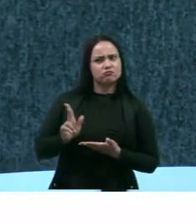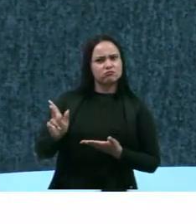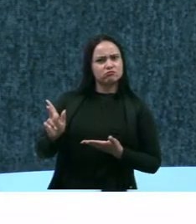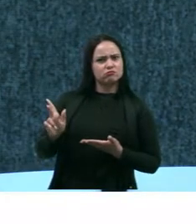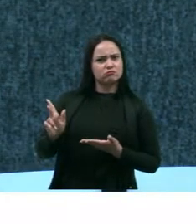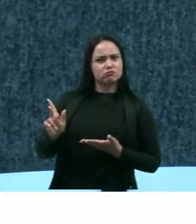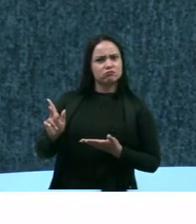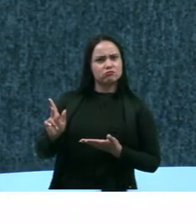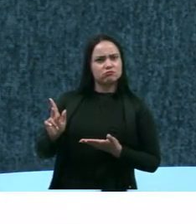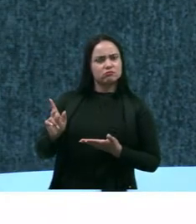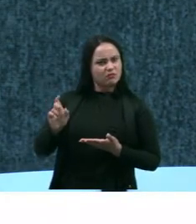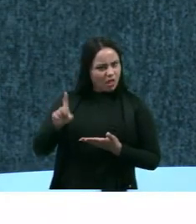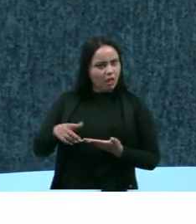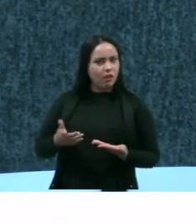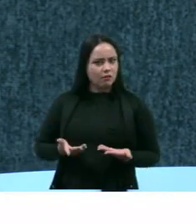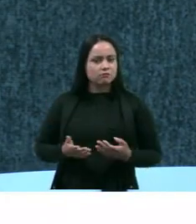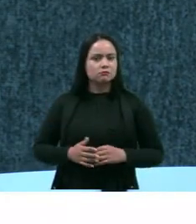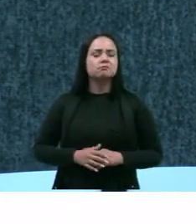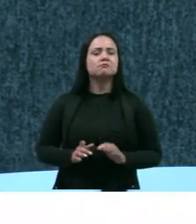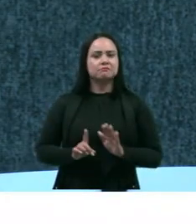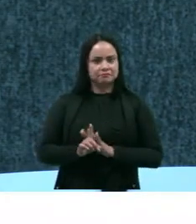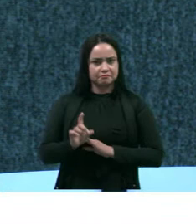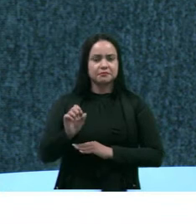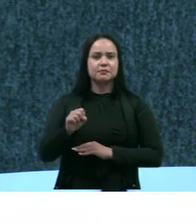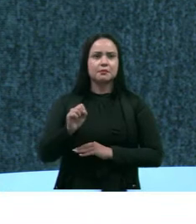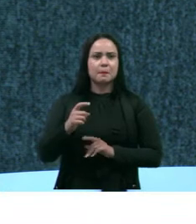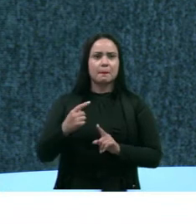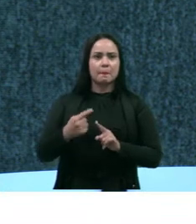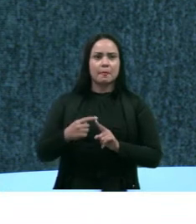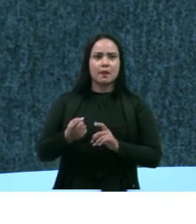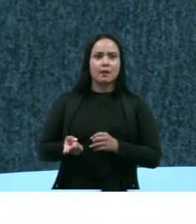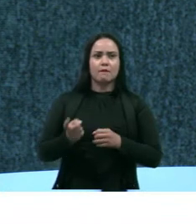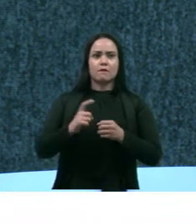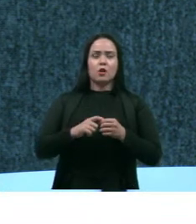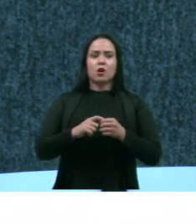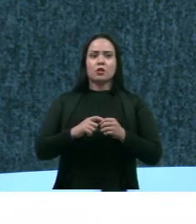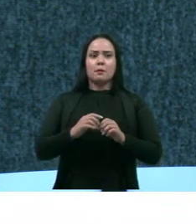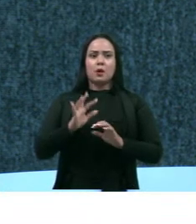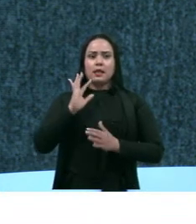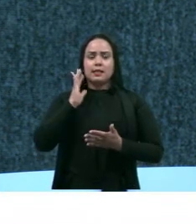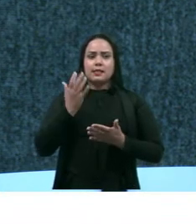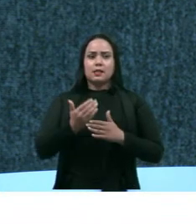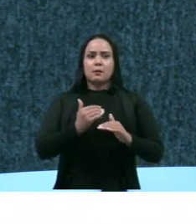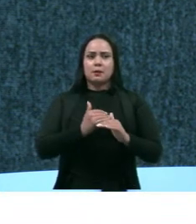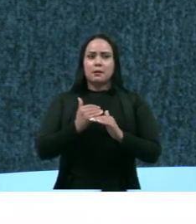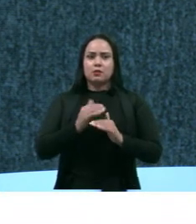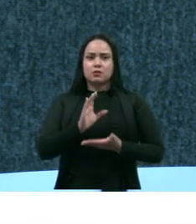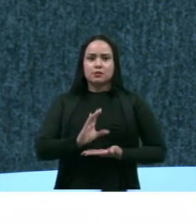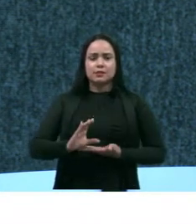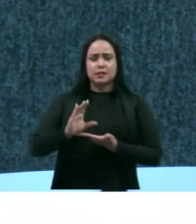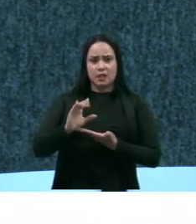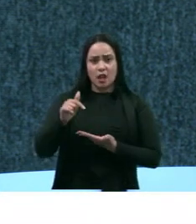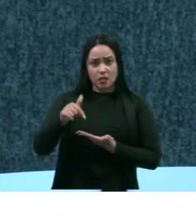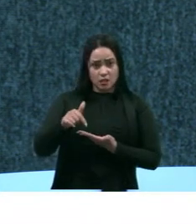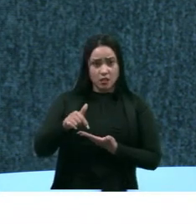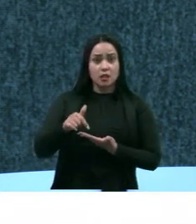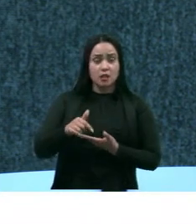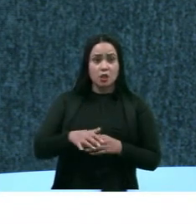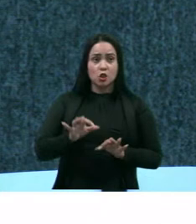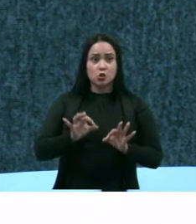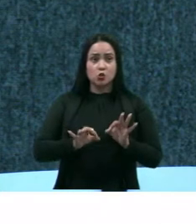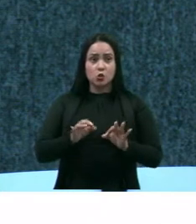peculiaridade. É isso, né? É isso. Só... Porque se volta contra uma decisão monocrática de conselheira aqui... Que